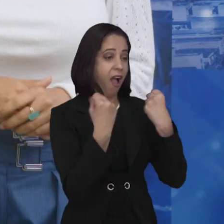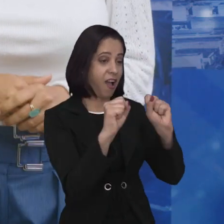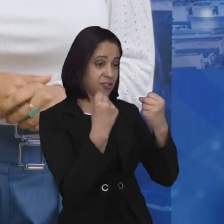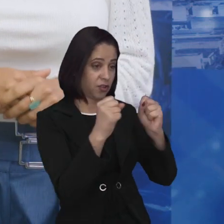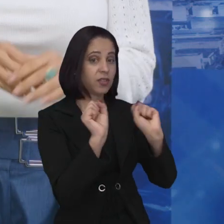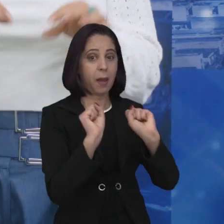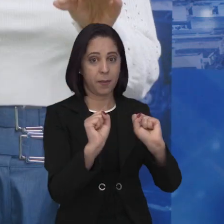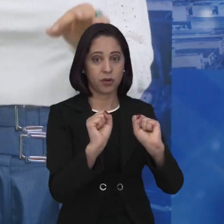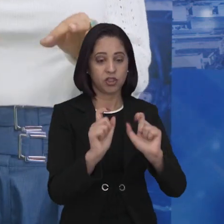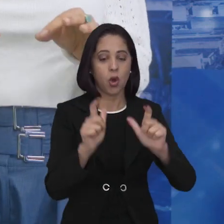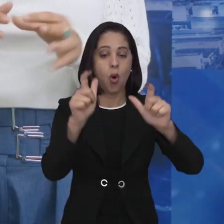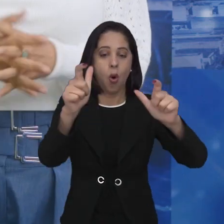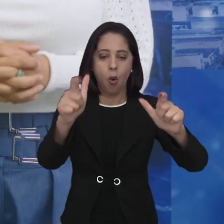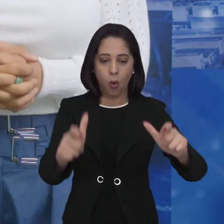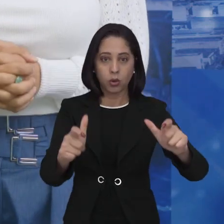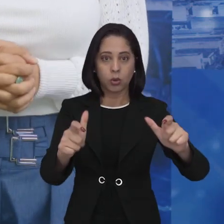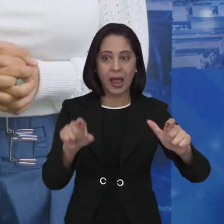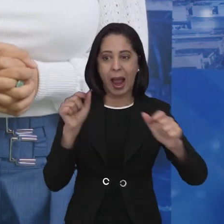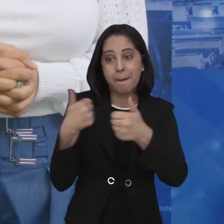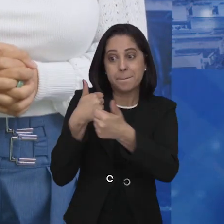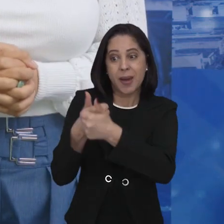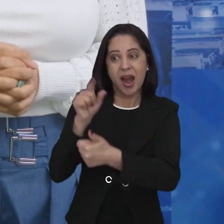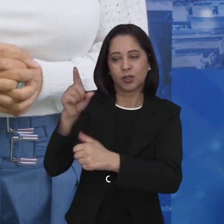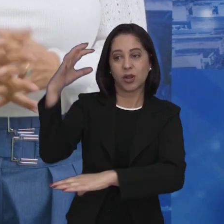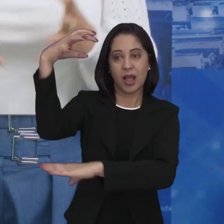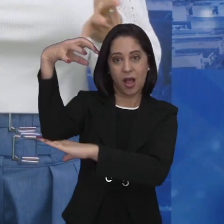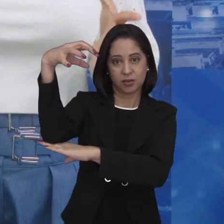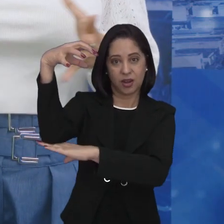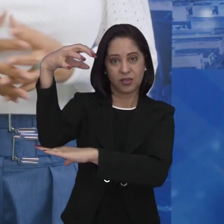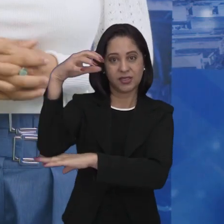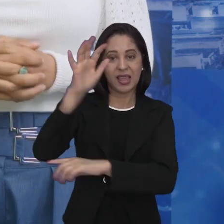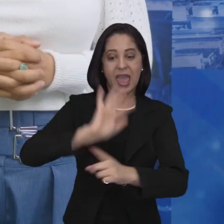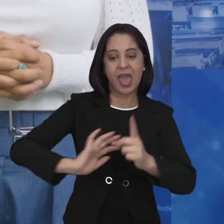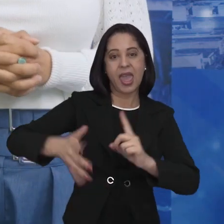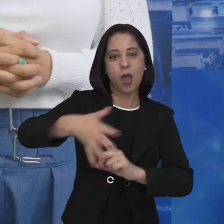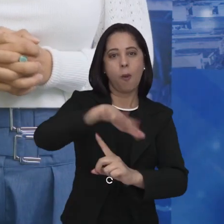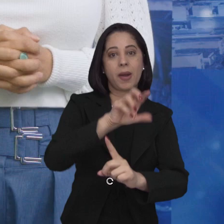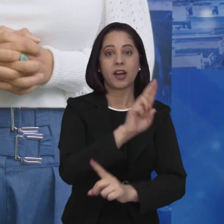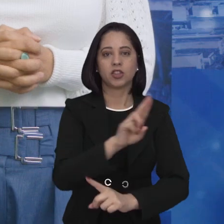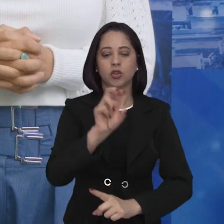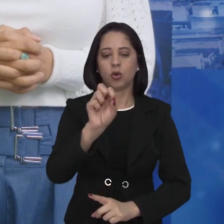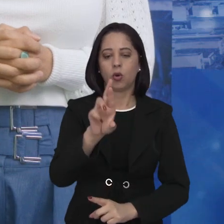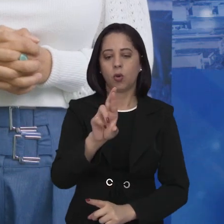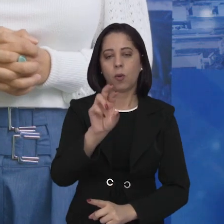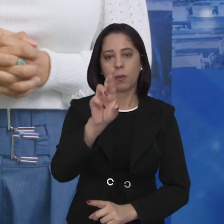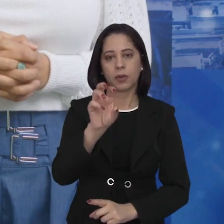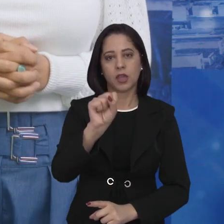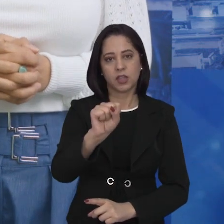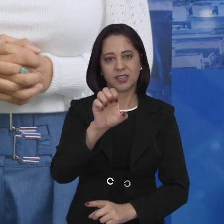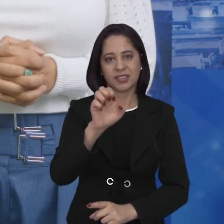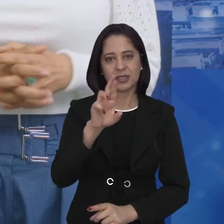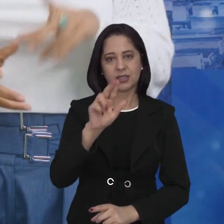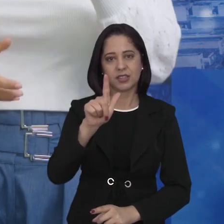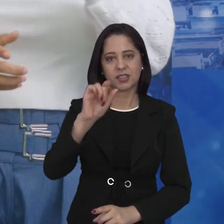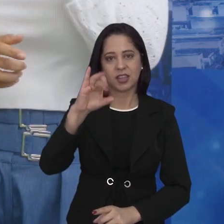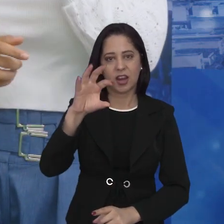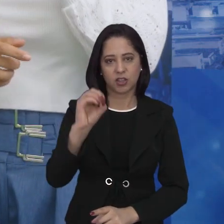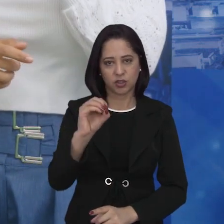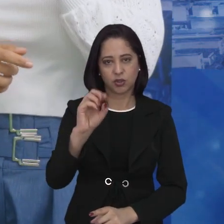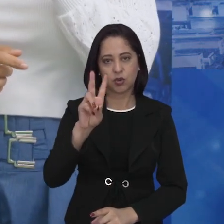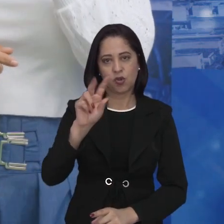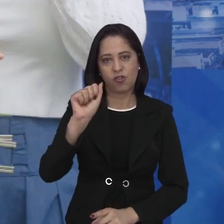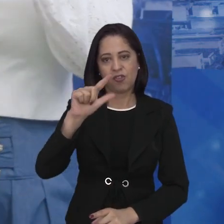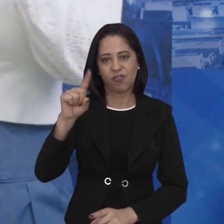atividade física. Esse lugar fica no Teatrão. É o Parque Sérgio Vaz. E é a história desse homem que a gente